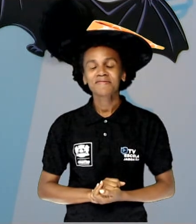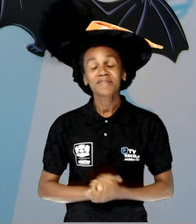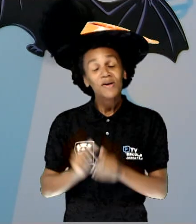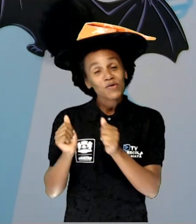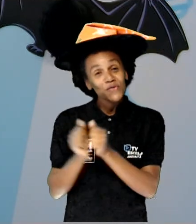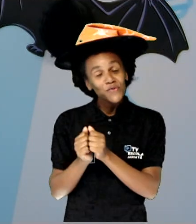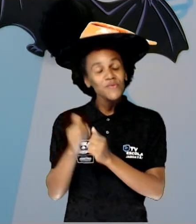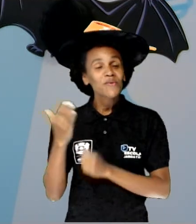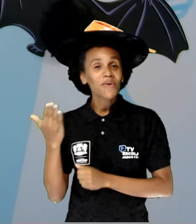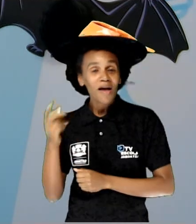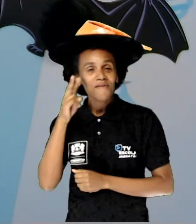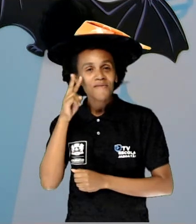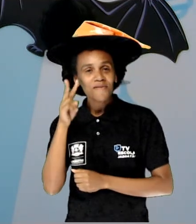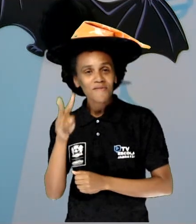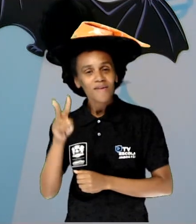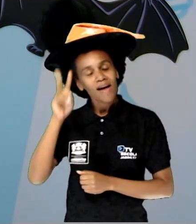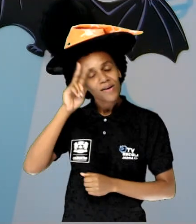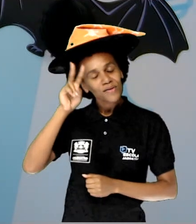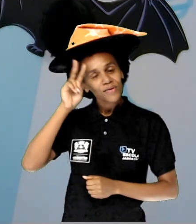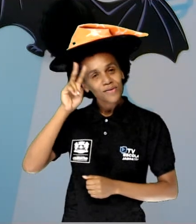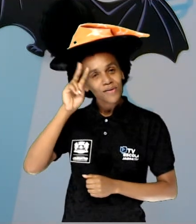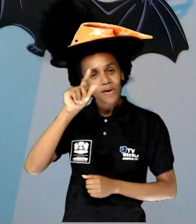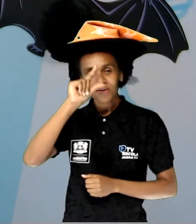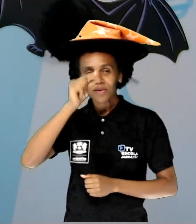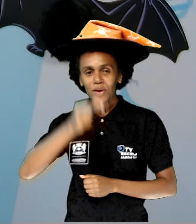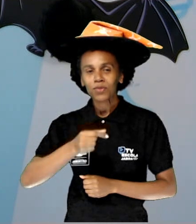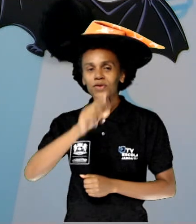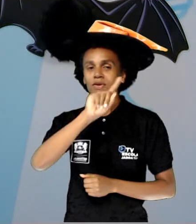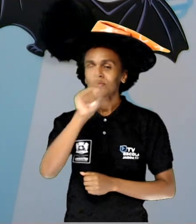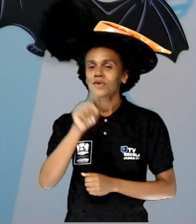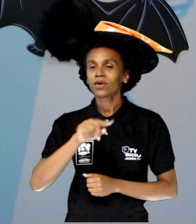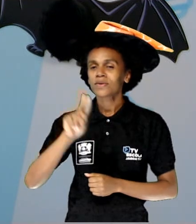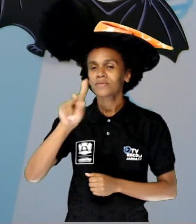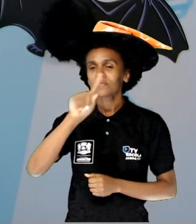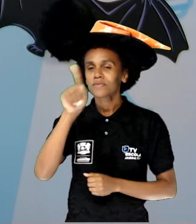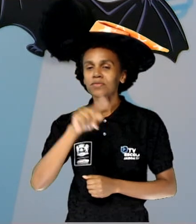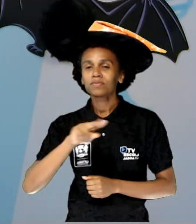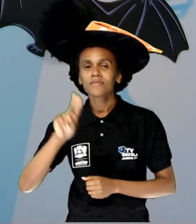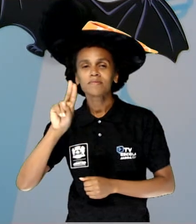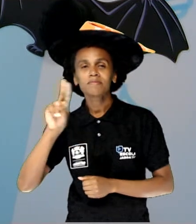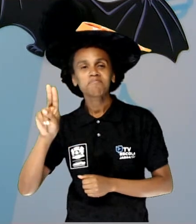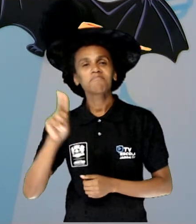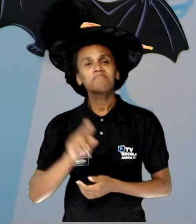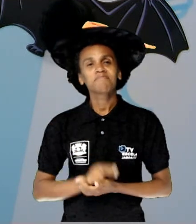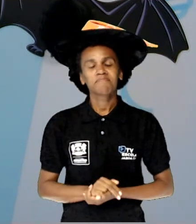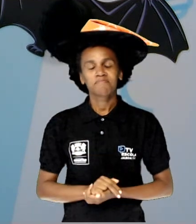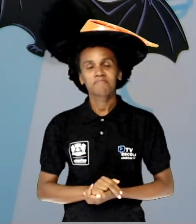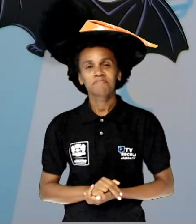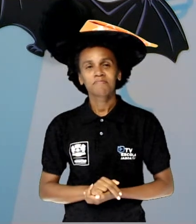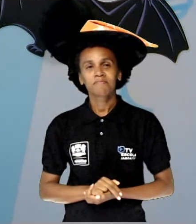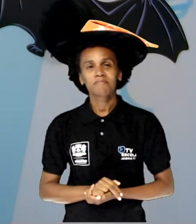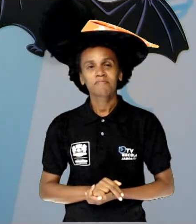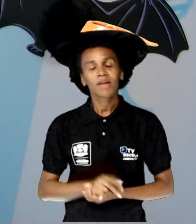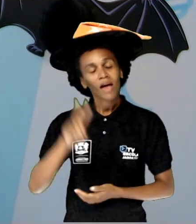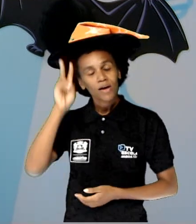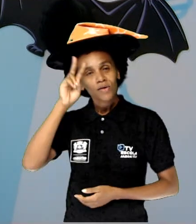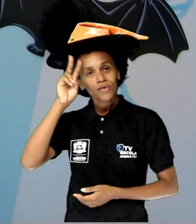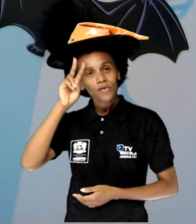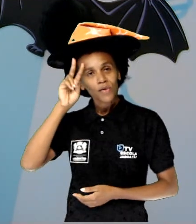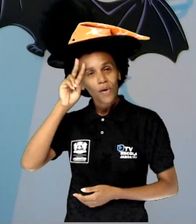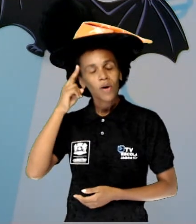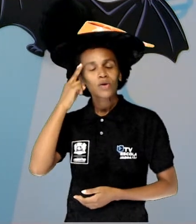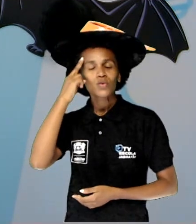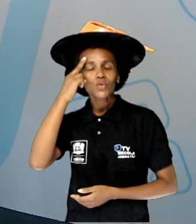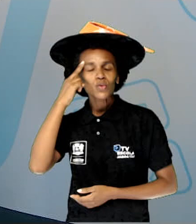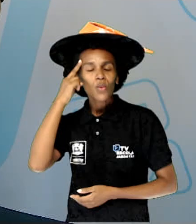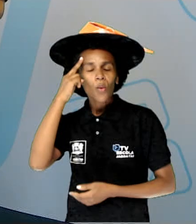do livro que vimos ontem a história é sonho pesado mas vamos lá ver se